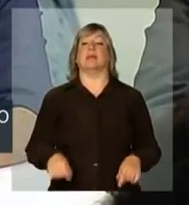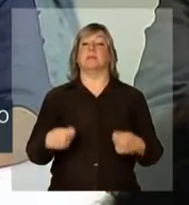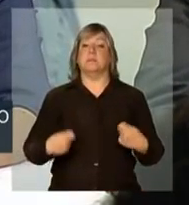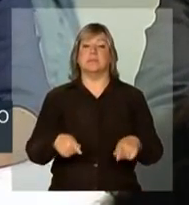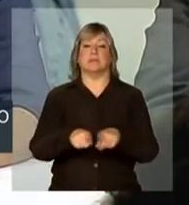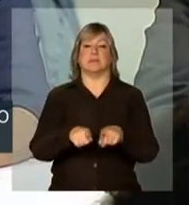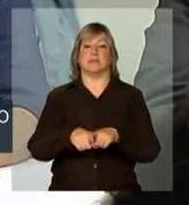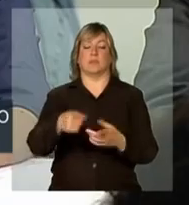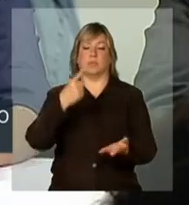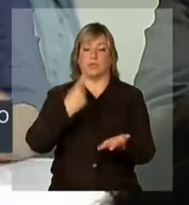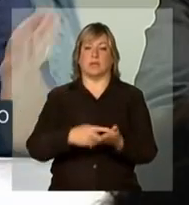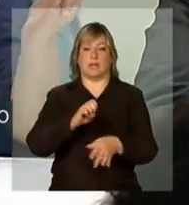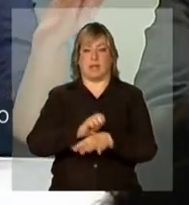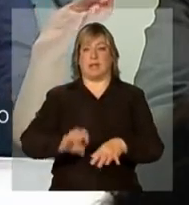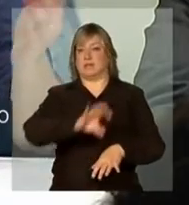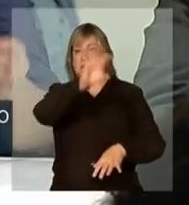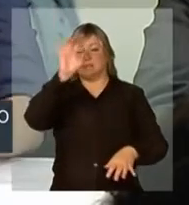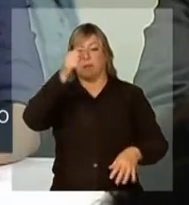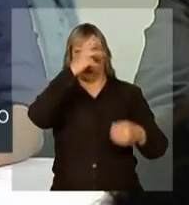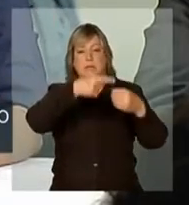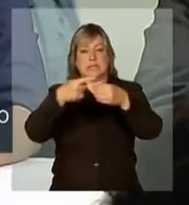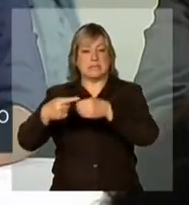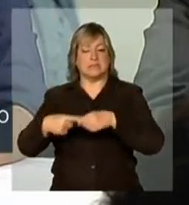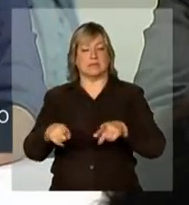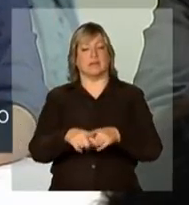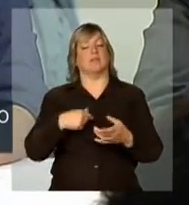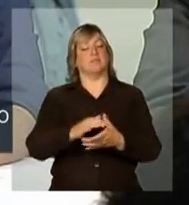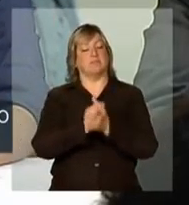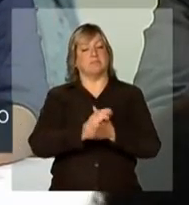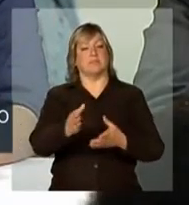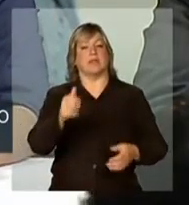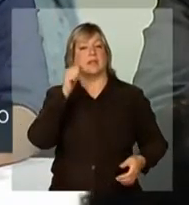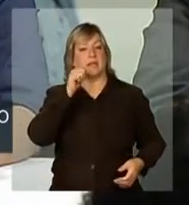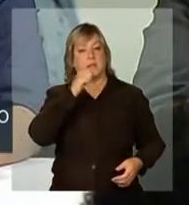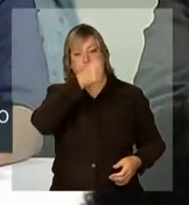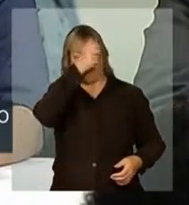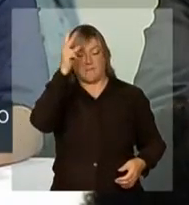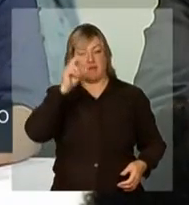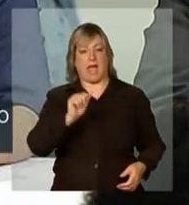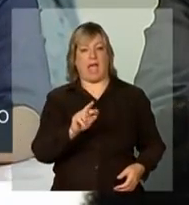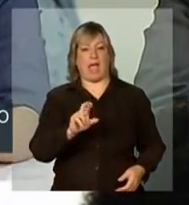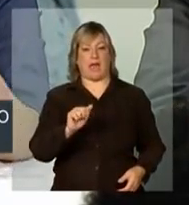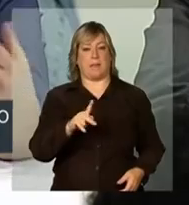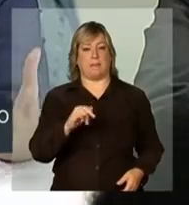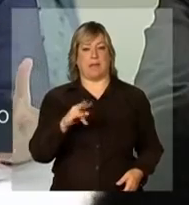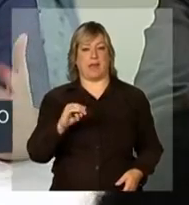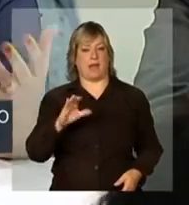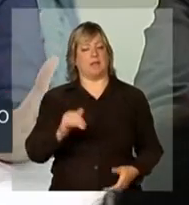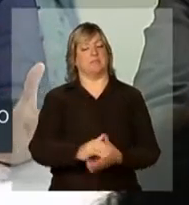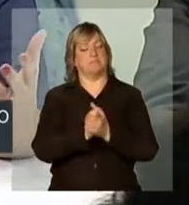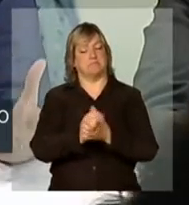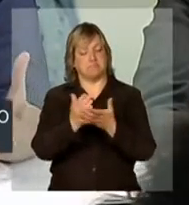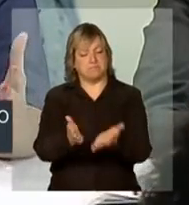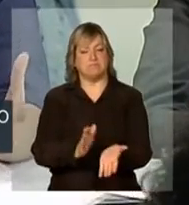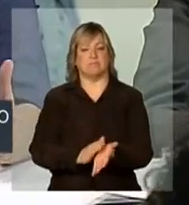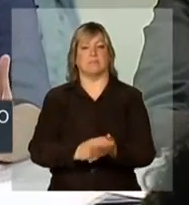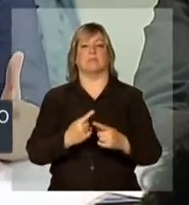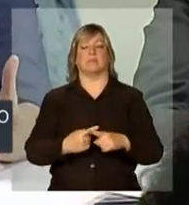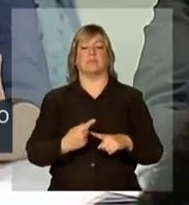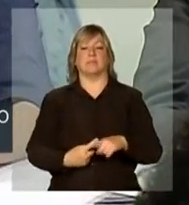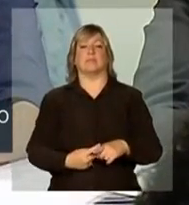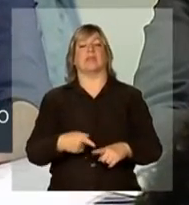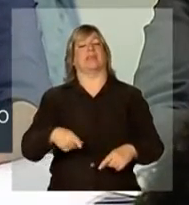dos estados e dos municípios. Eu queria saudar a nossa prefeita da Arapiraca que tá aqui presente e depende cada vez mais dessa